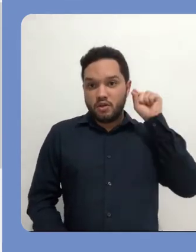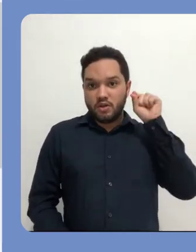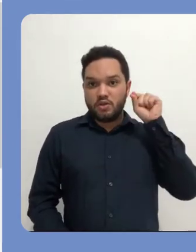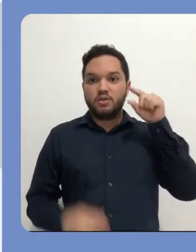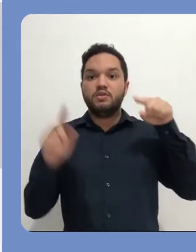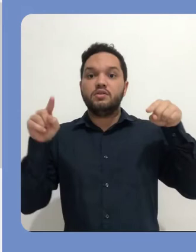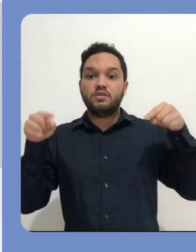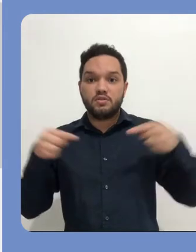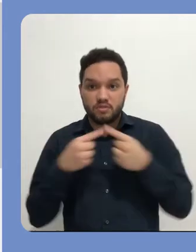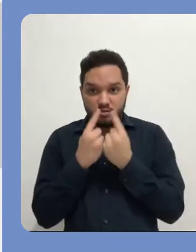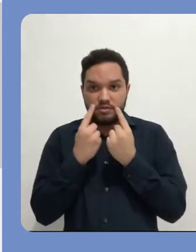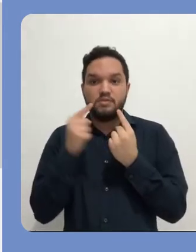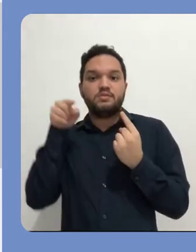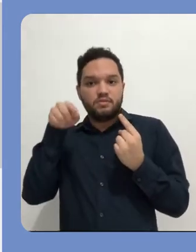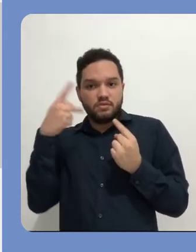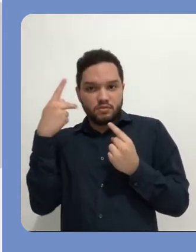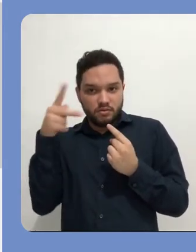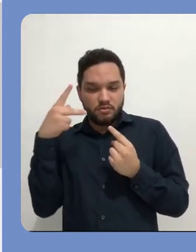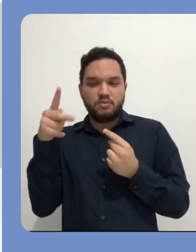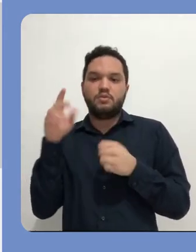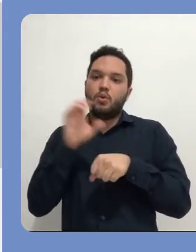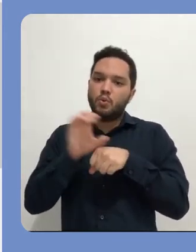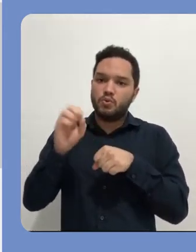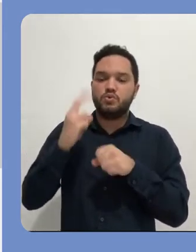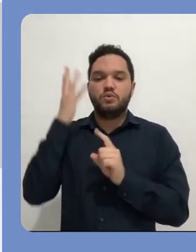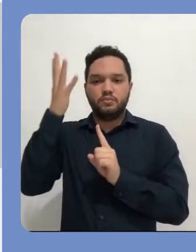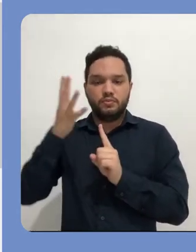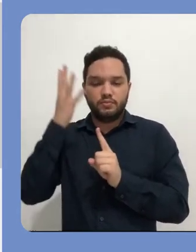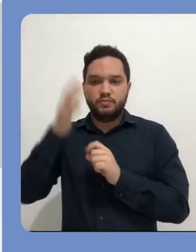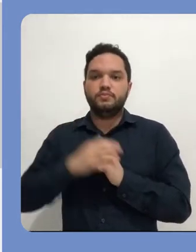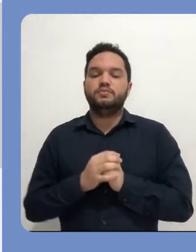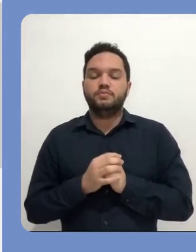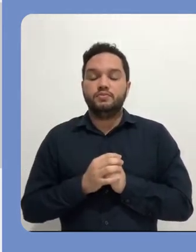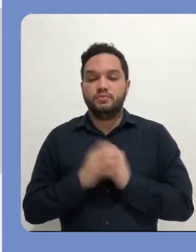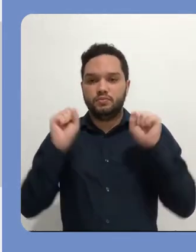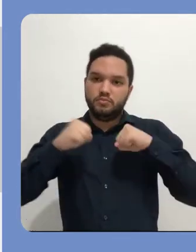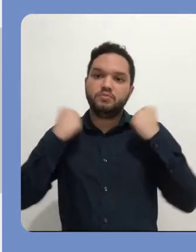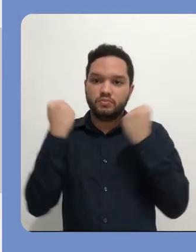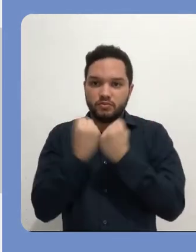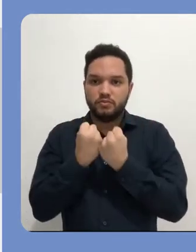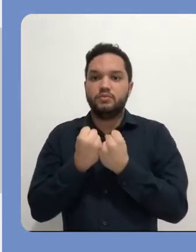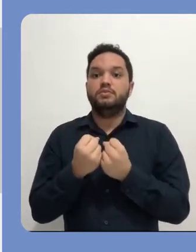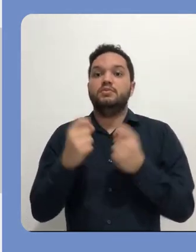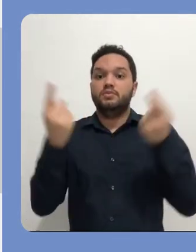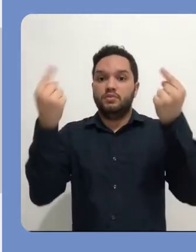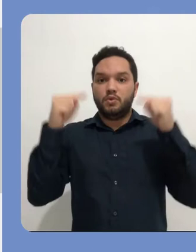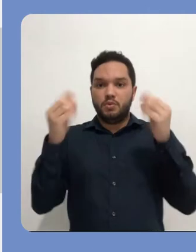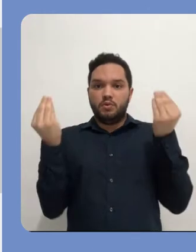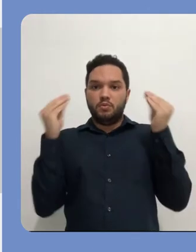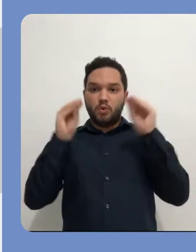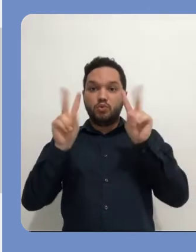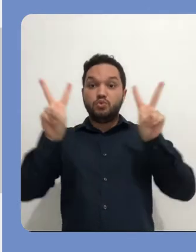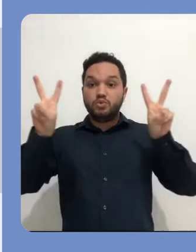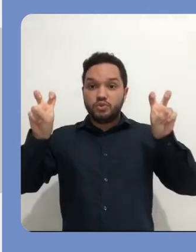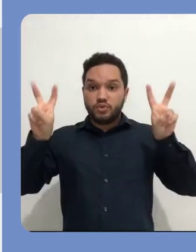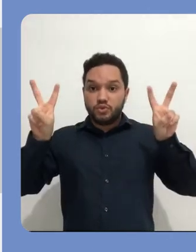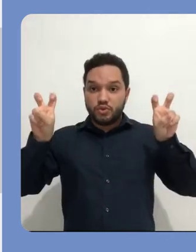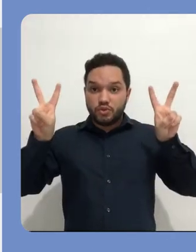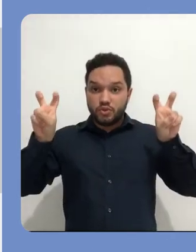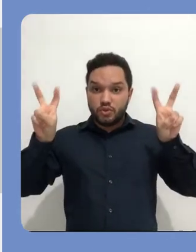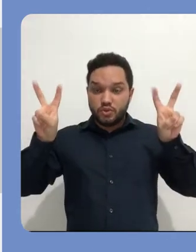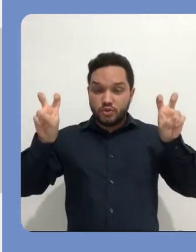Em edição, você escolhe a edição correspondente a essa atividade. Você insere aqui o título da